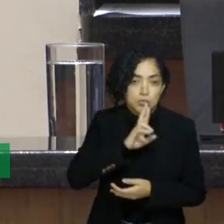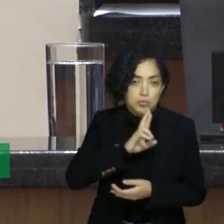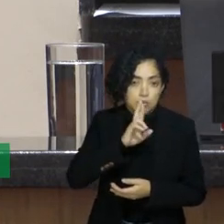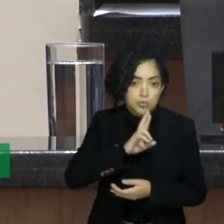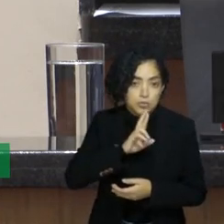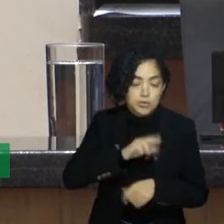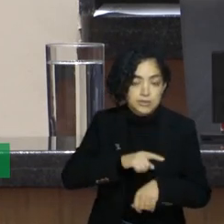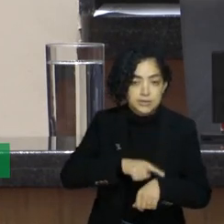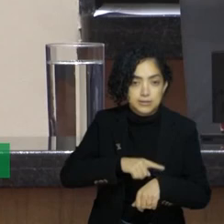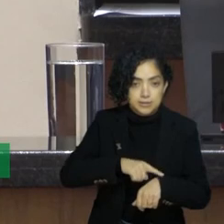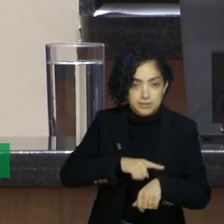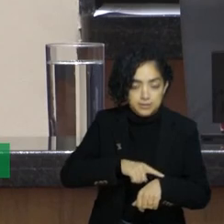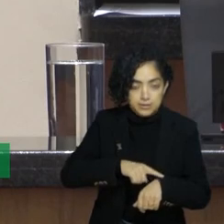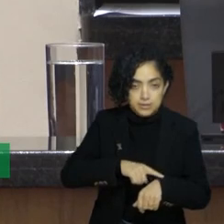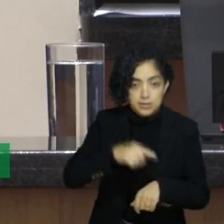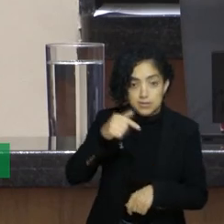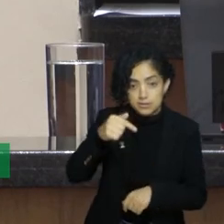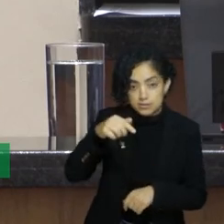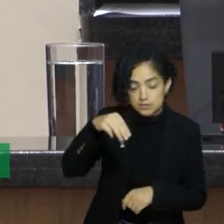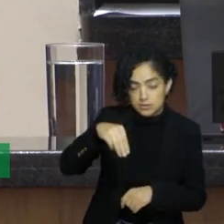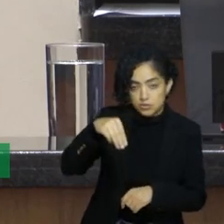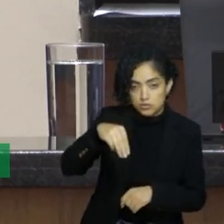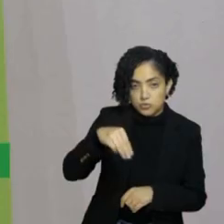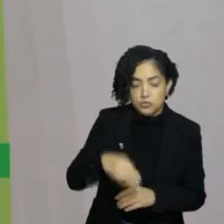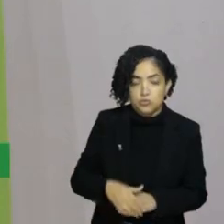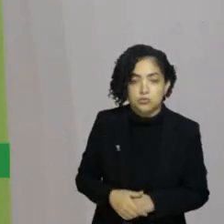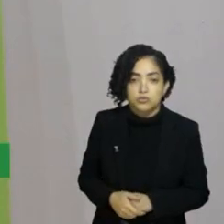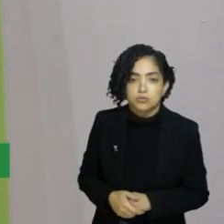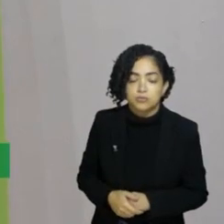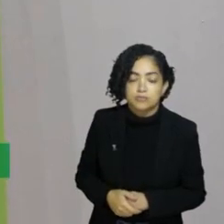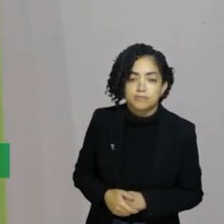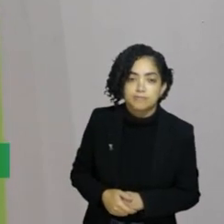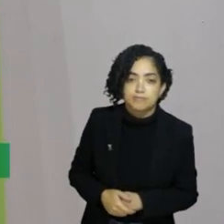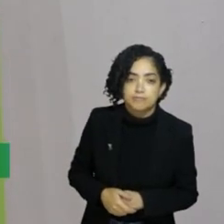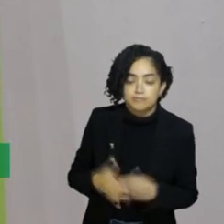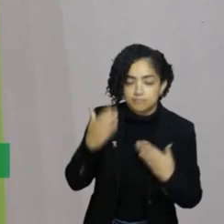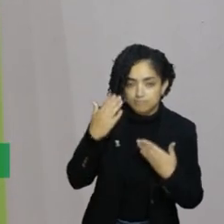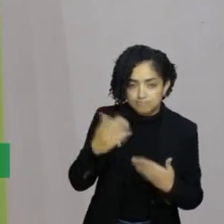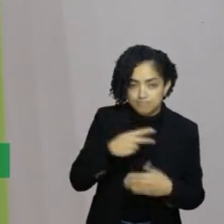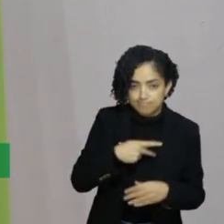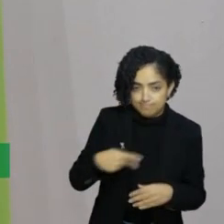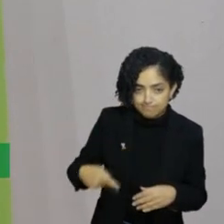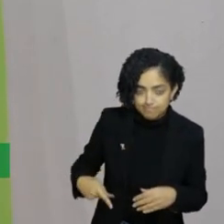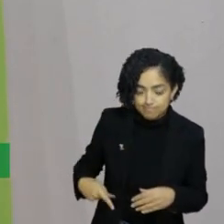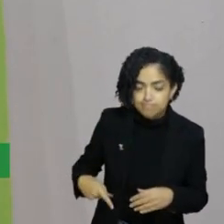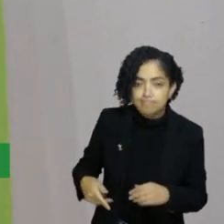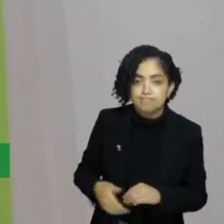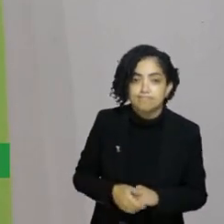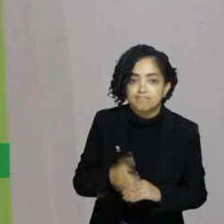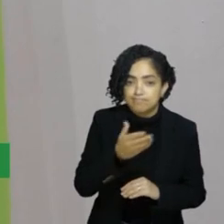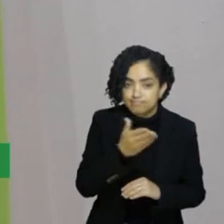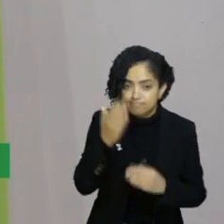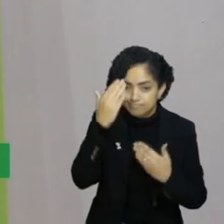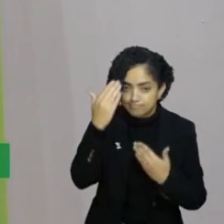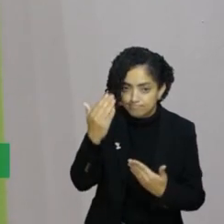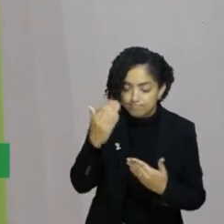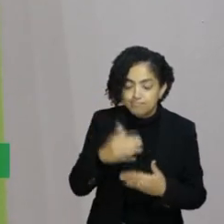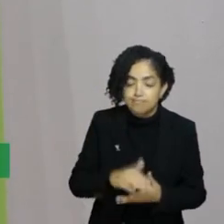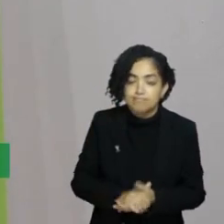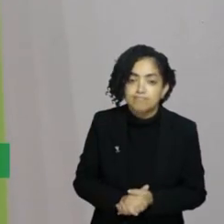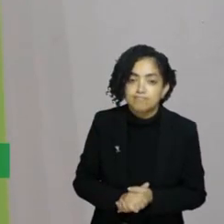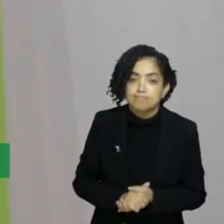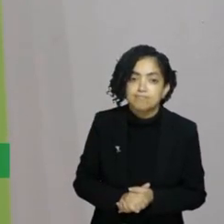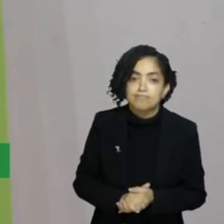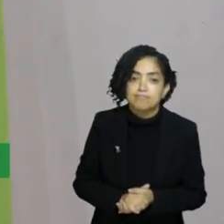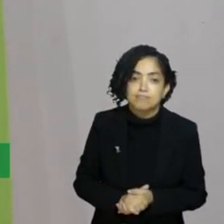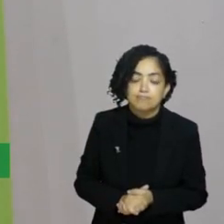pelo tempo de até 7 minutos. Obrigado, senhor presidente. Agradeço aqui aos colegas deputados do PSD e do União